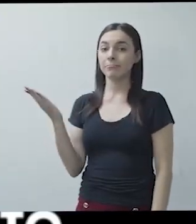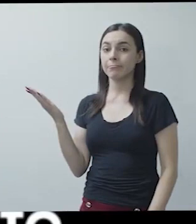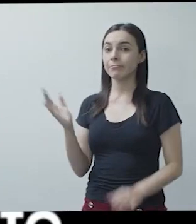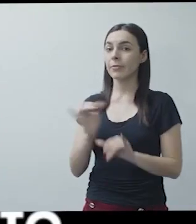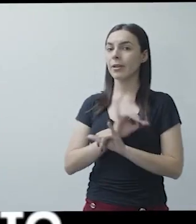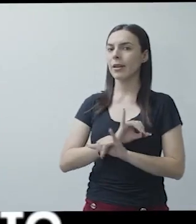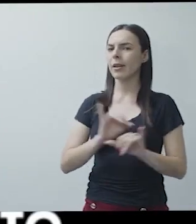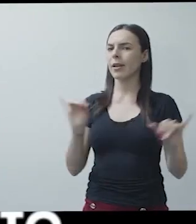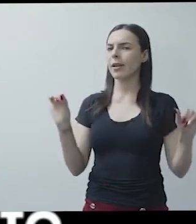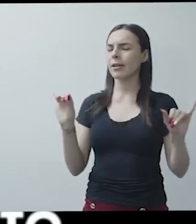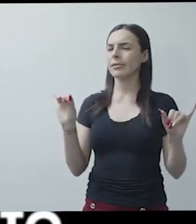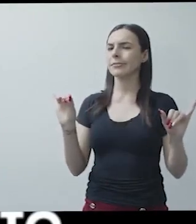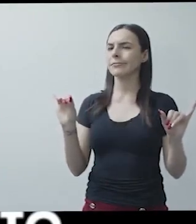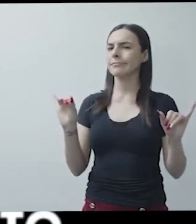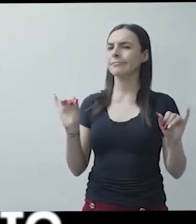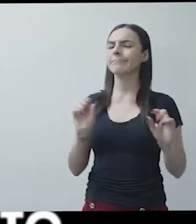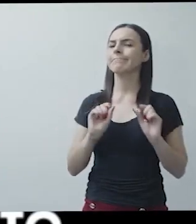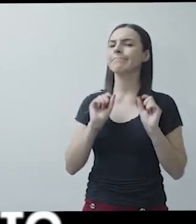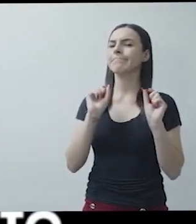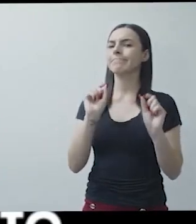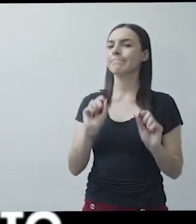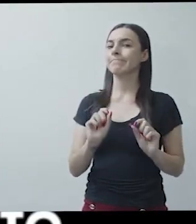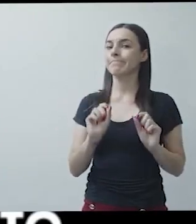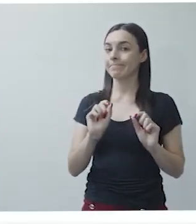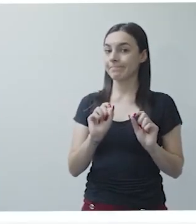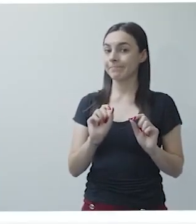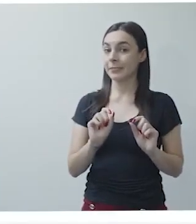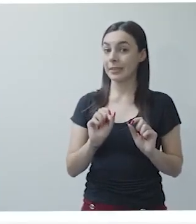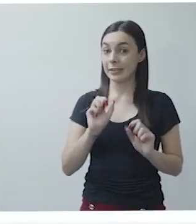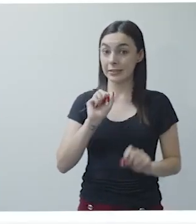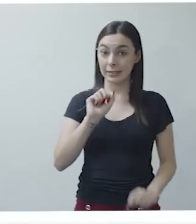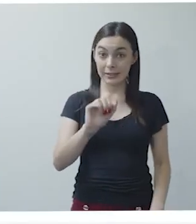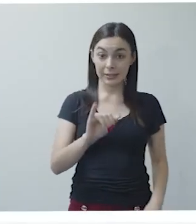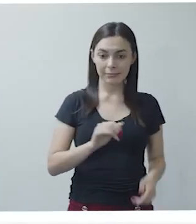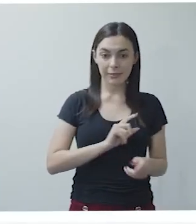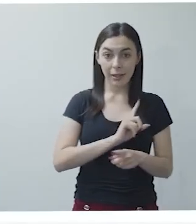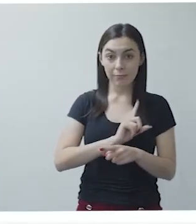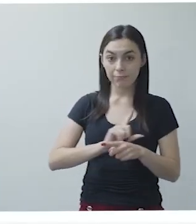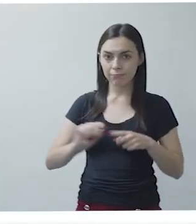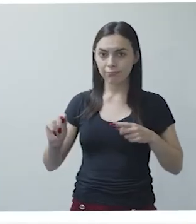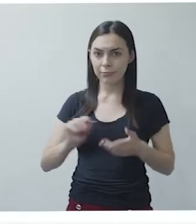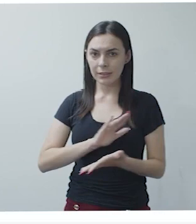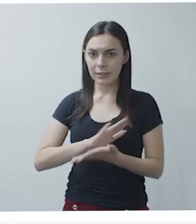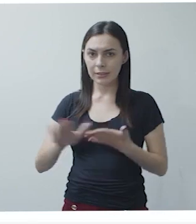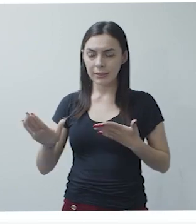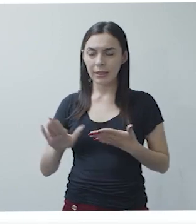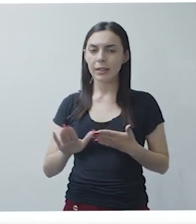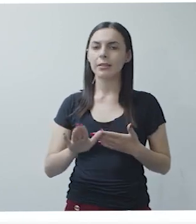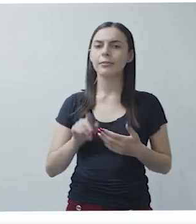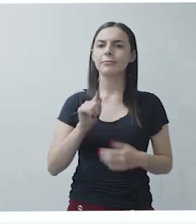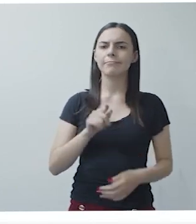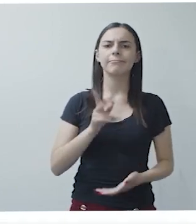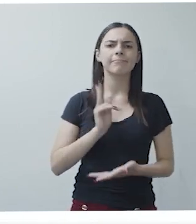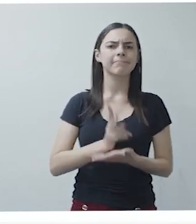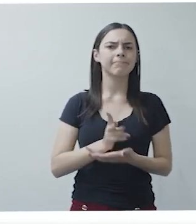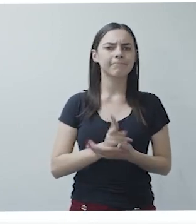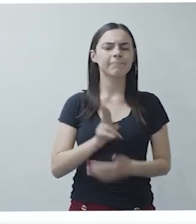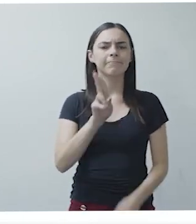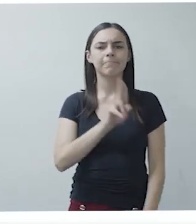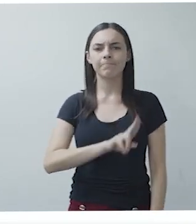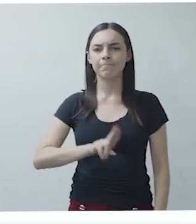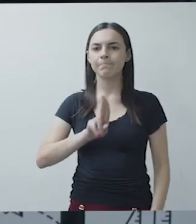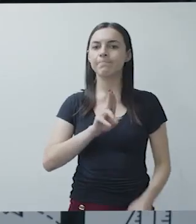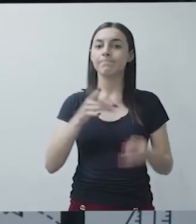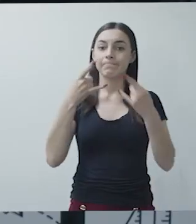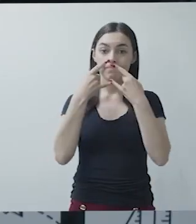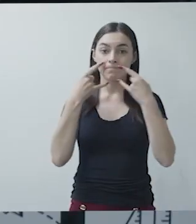recado. Olha lá o recado dele. Antes de sair, sempre que você precisar sair de casa, você vai